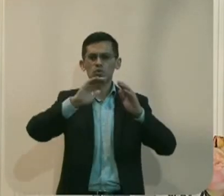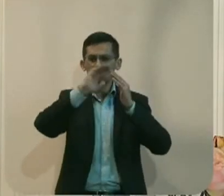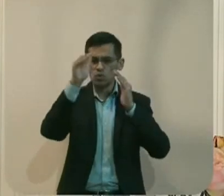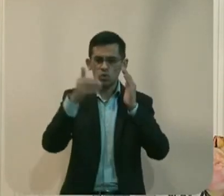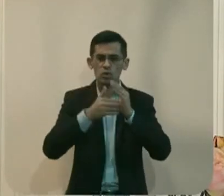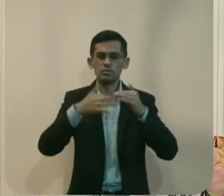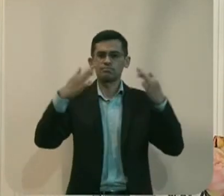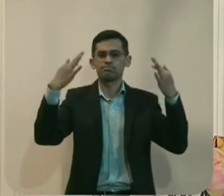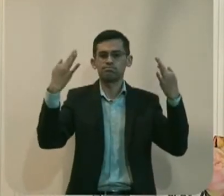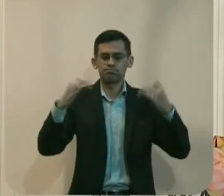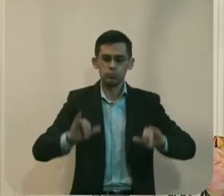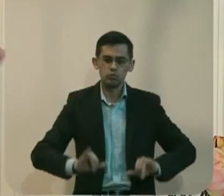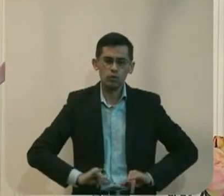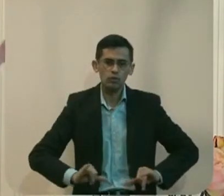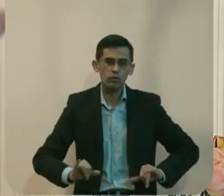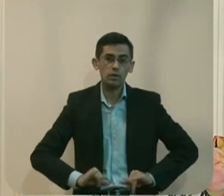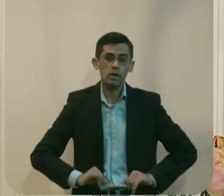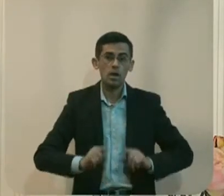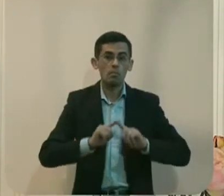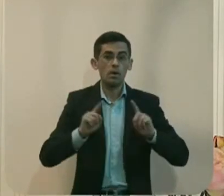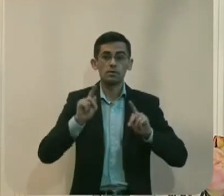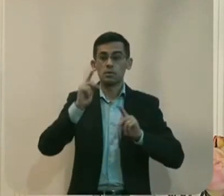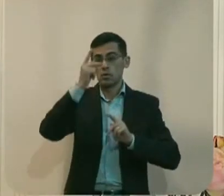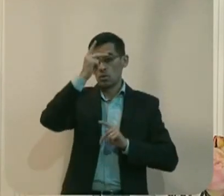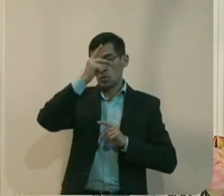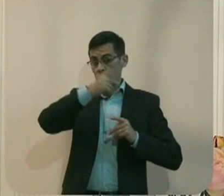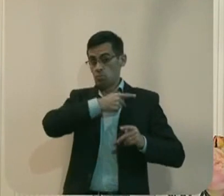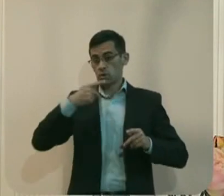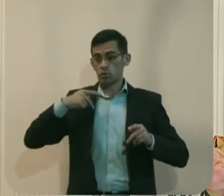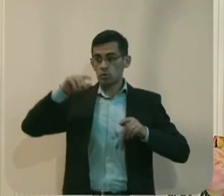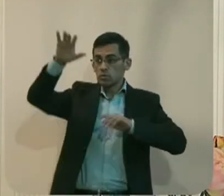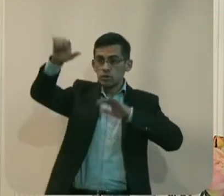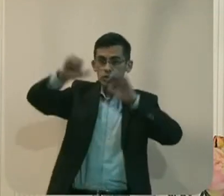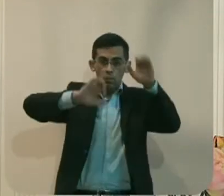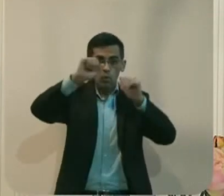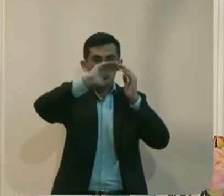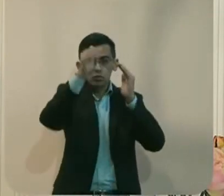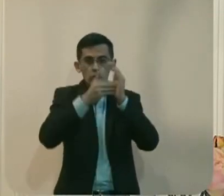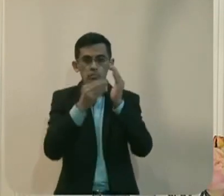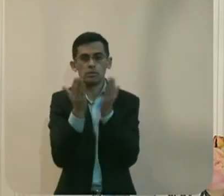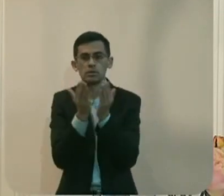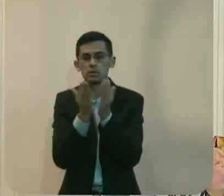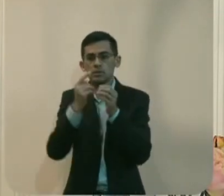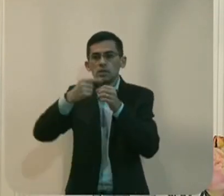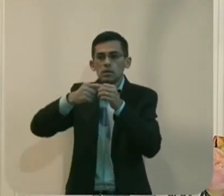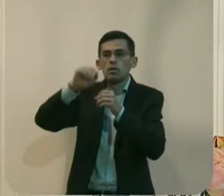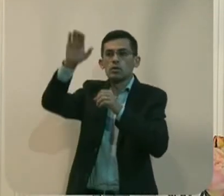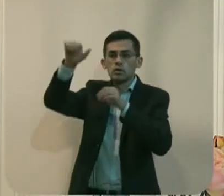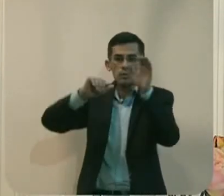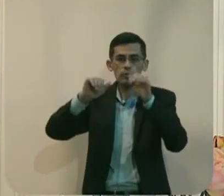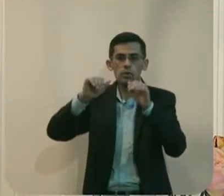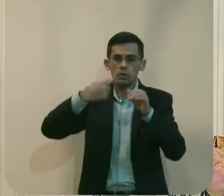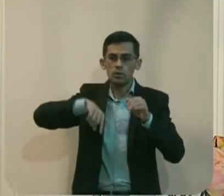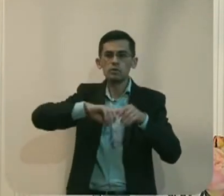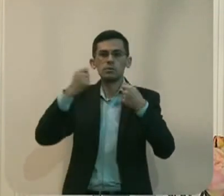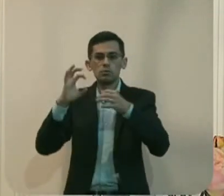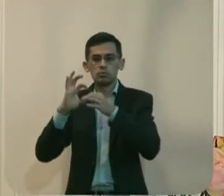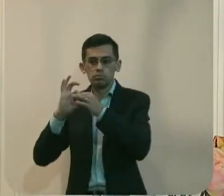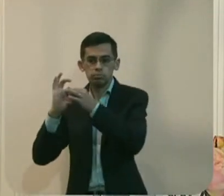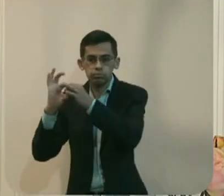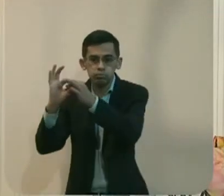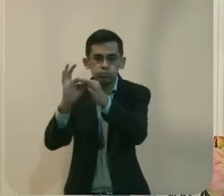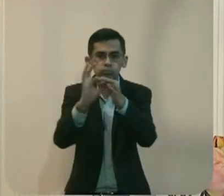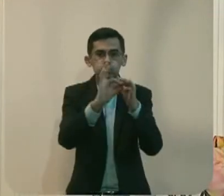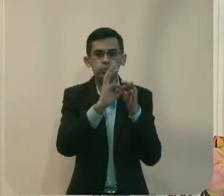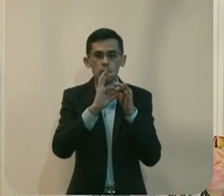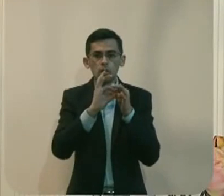sofrendo. Quando um pastor reuniu todos os cristãos da cidade e disse assim: olha, nós precisamos nos unir